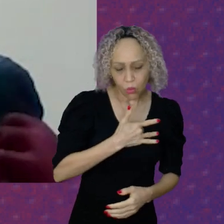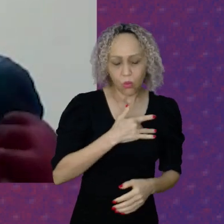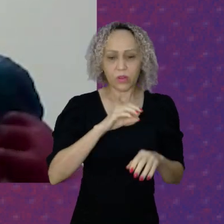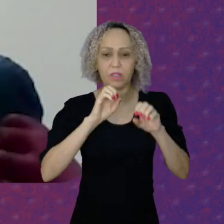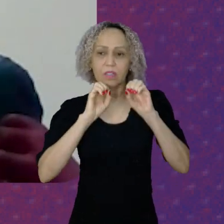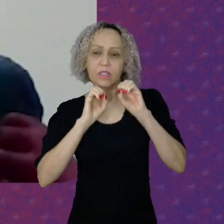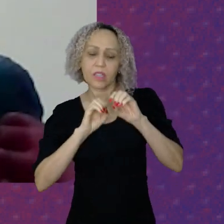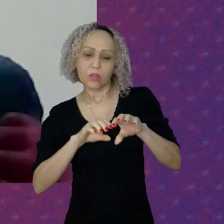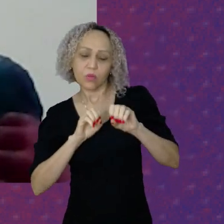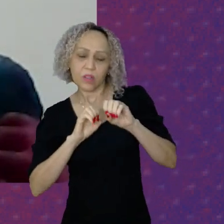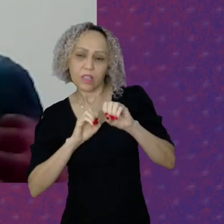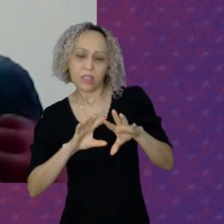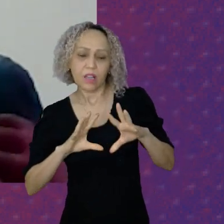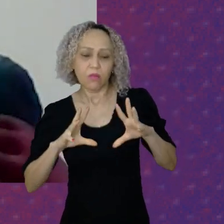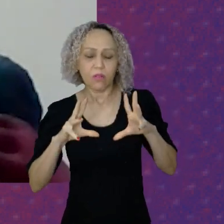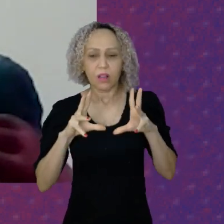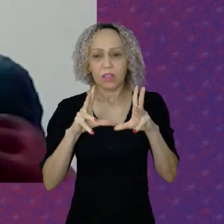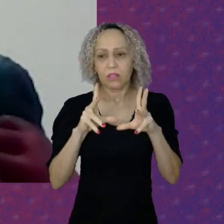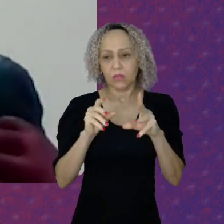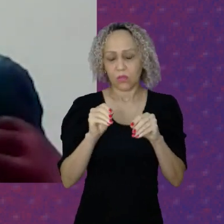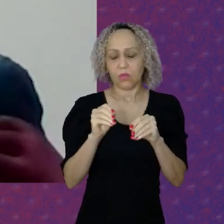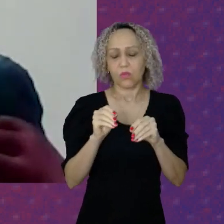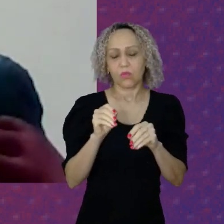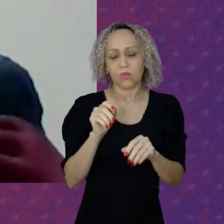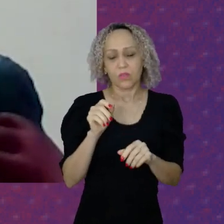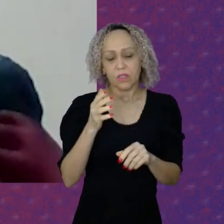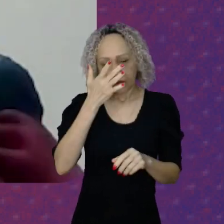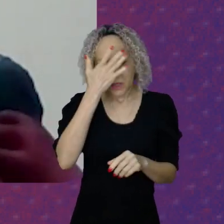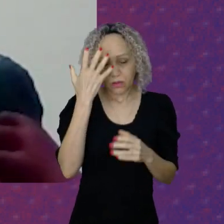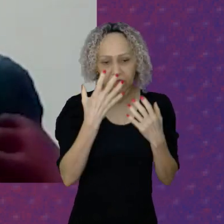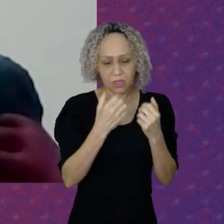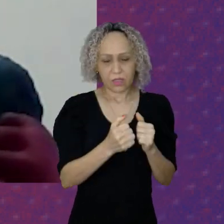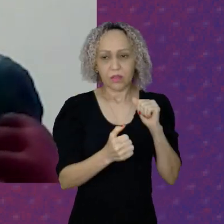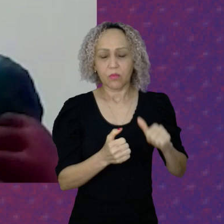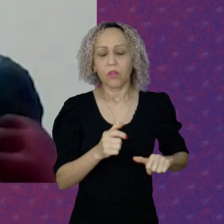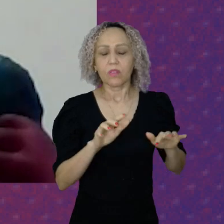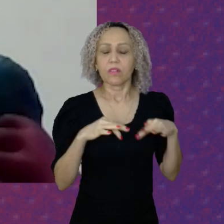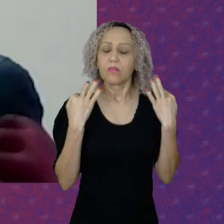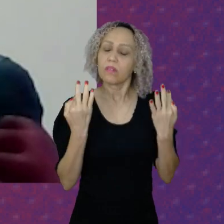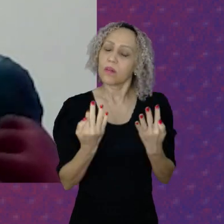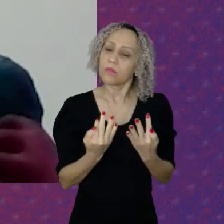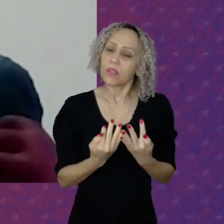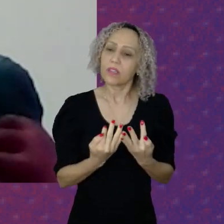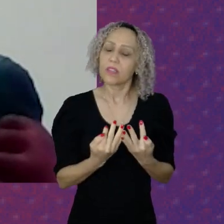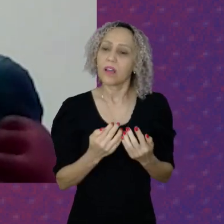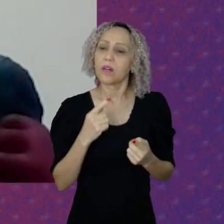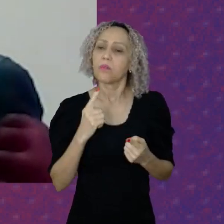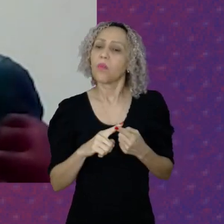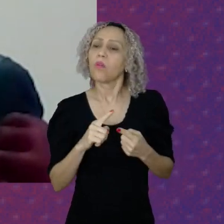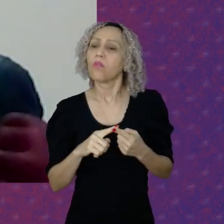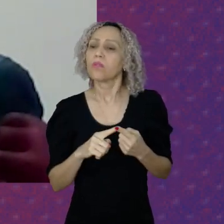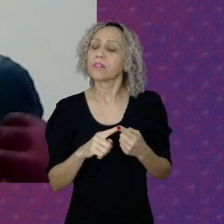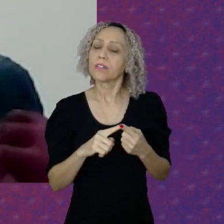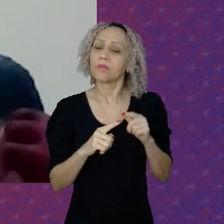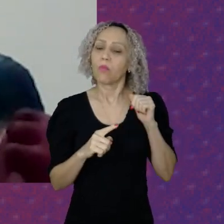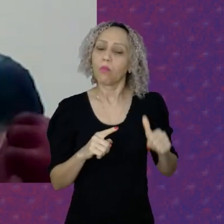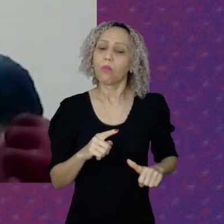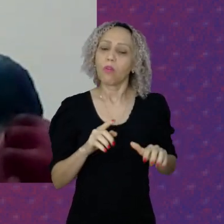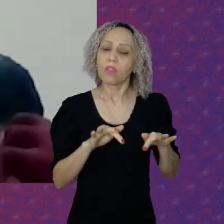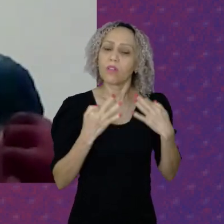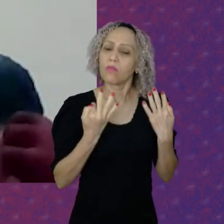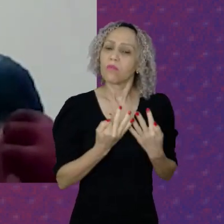educação, a todos os beneficiários do programa Bolsa Família, porque ele veio trazendo algumas condicionalidades no que